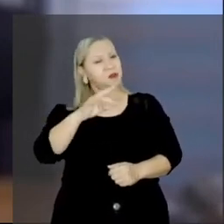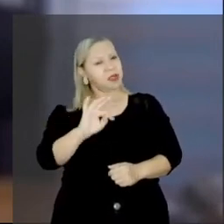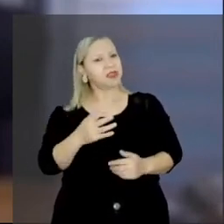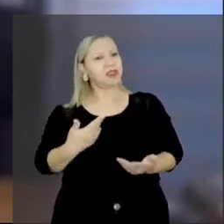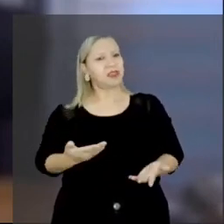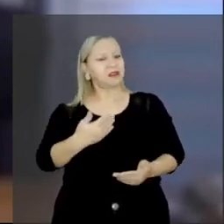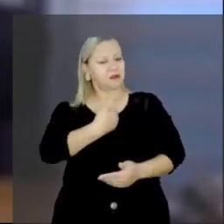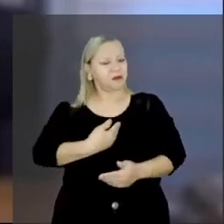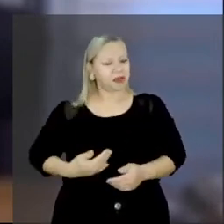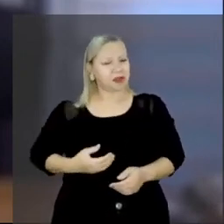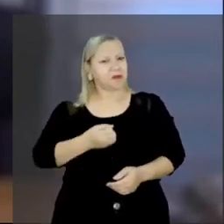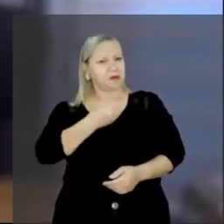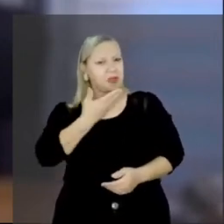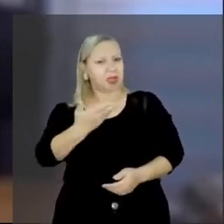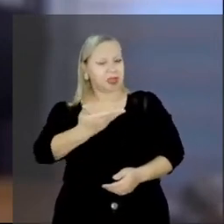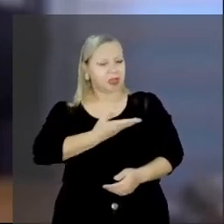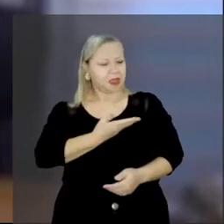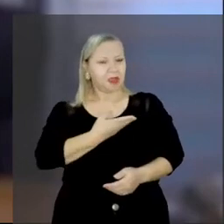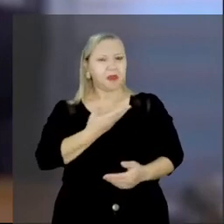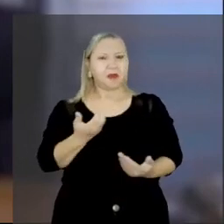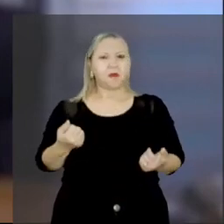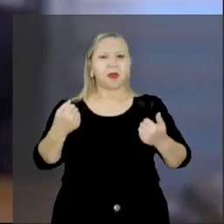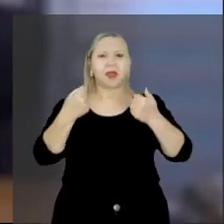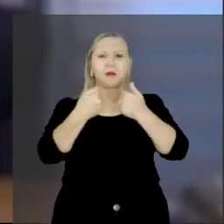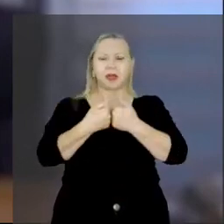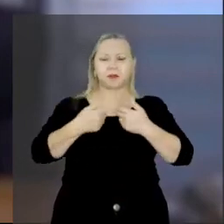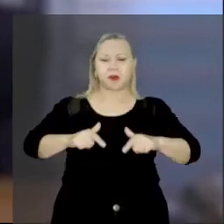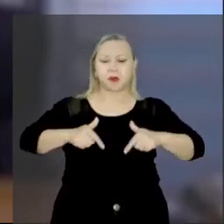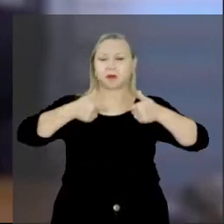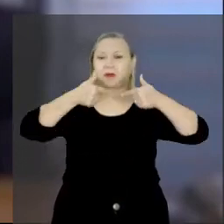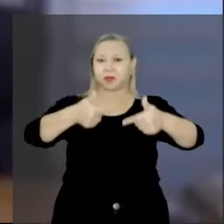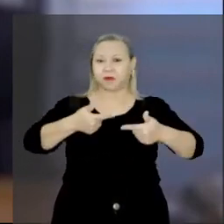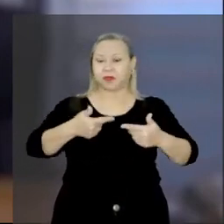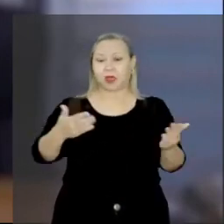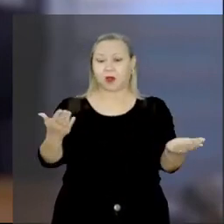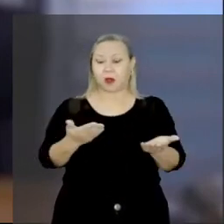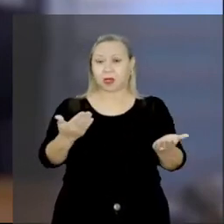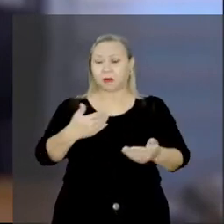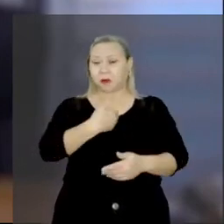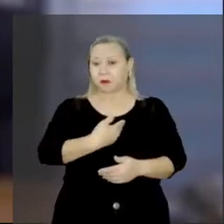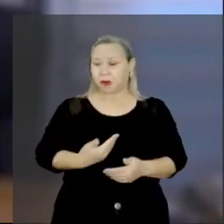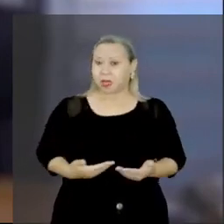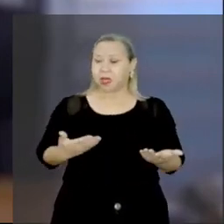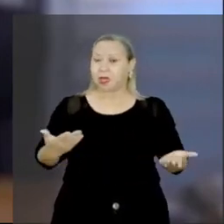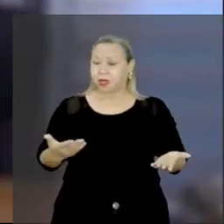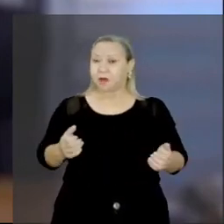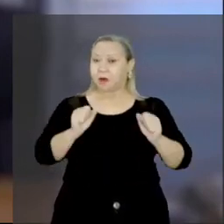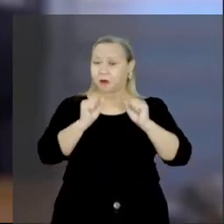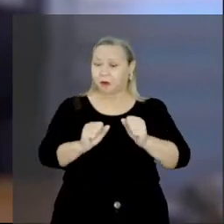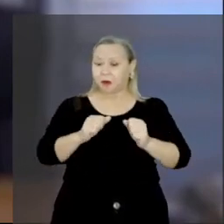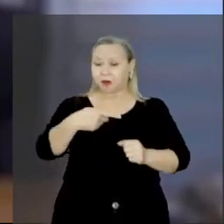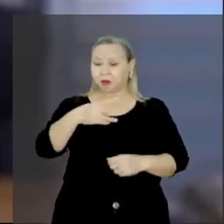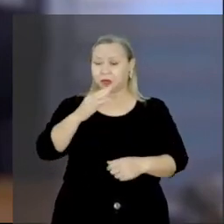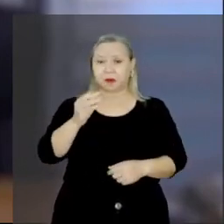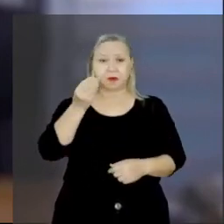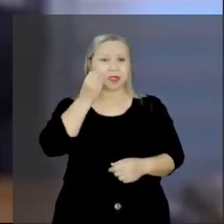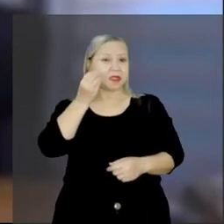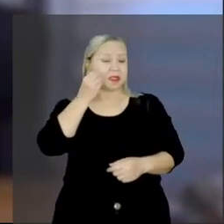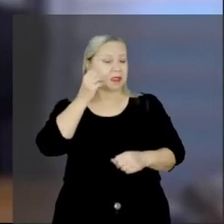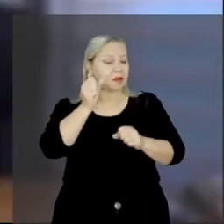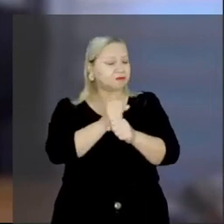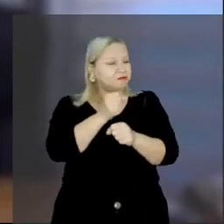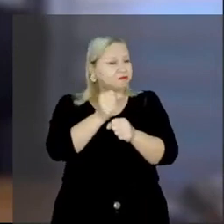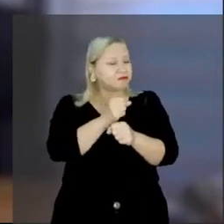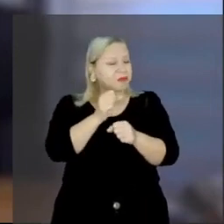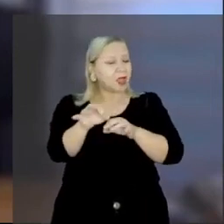tira livre, nós vamos iniciar esse processo de conversa, porque eu acho que nós temos condições de ganhar, sabe, a